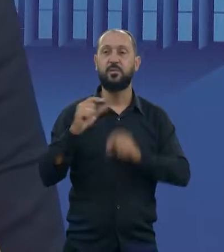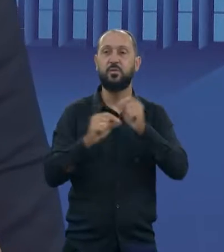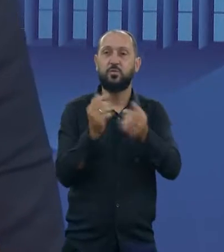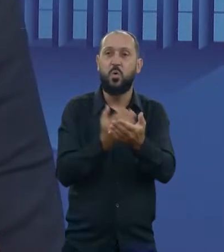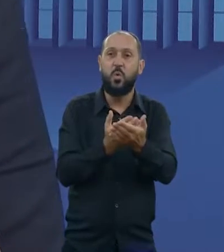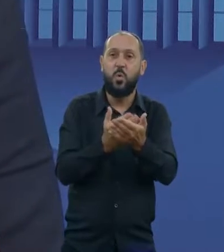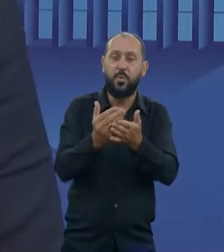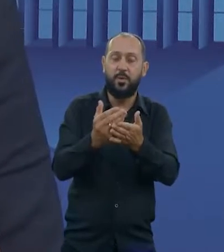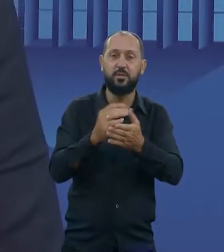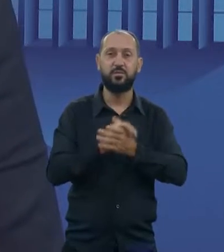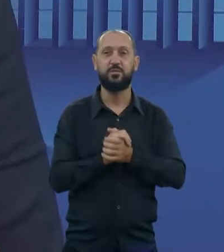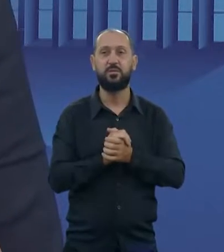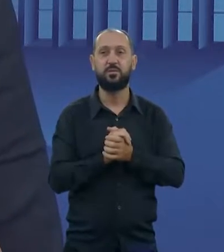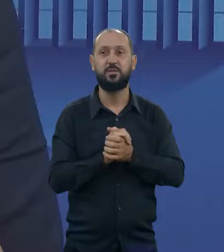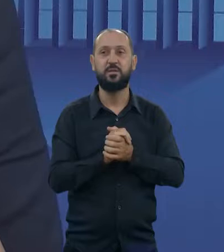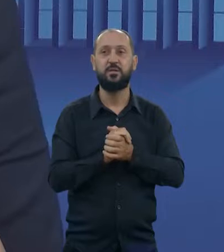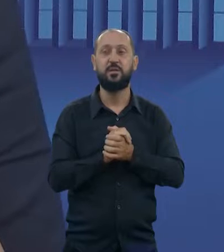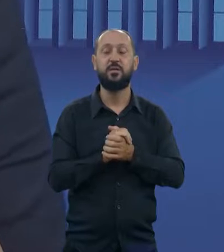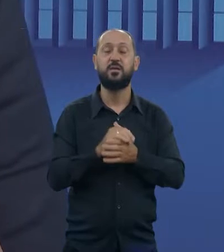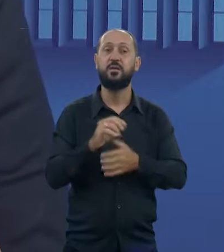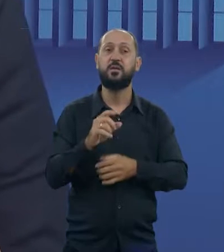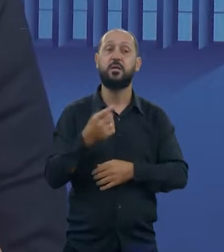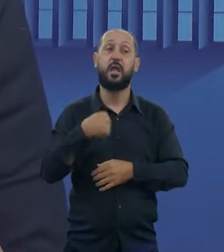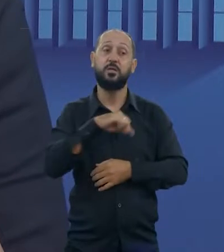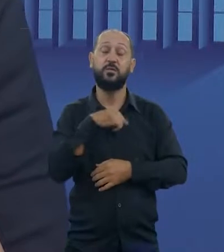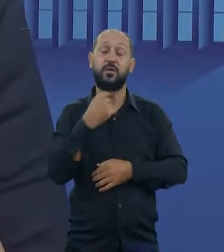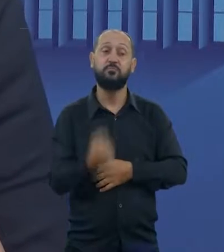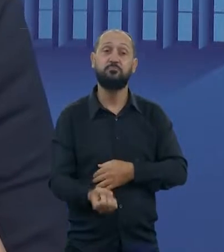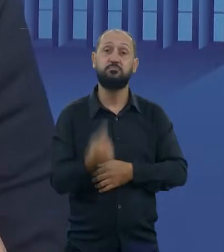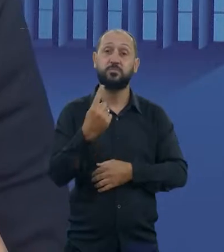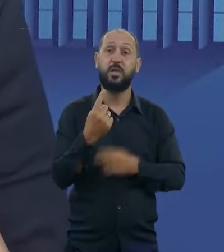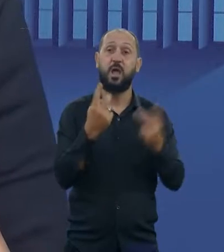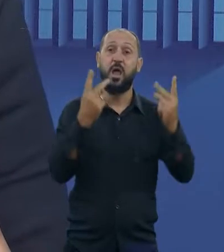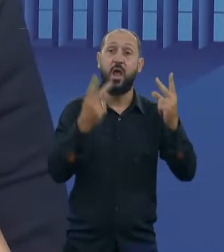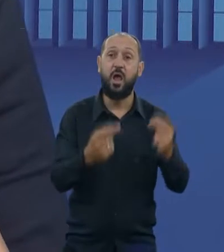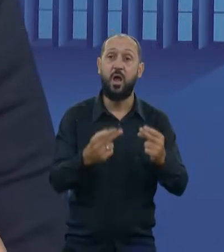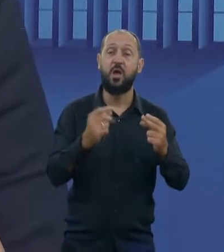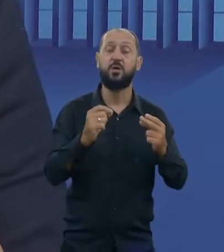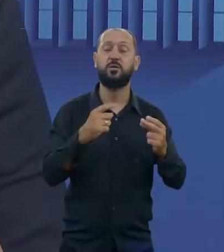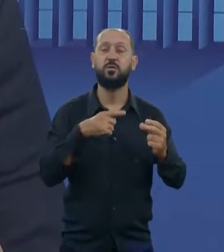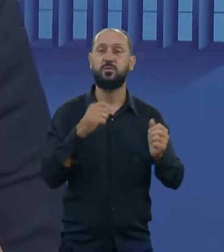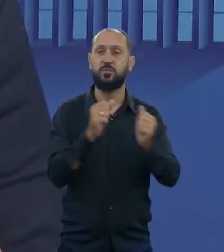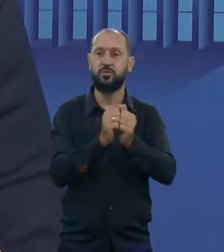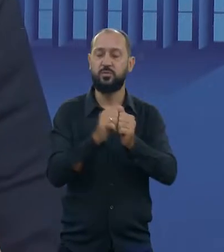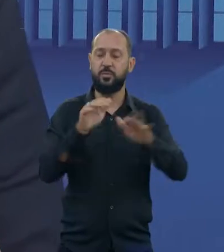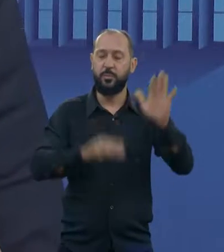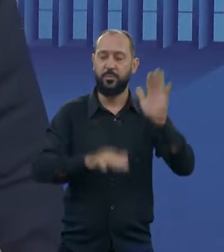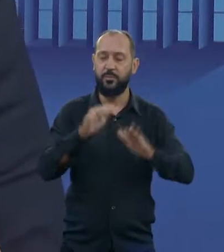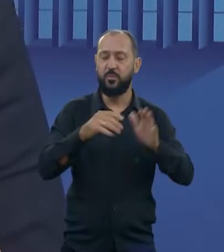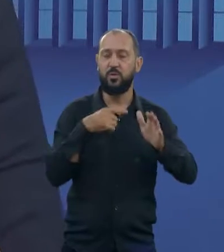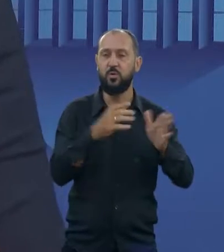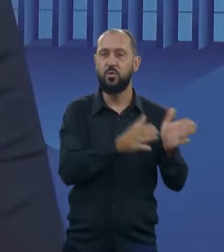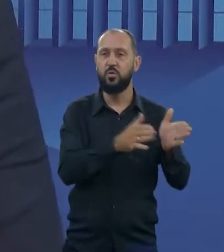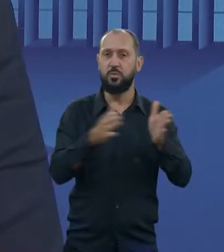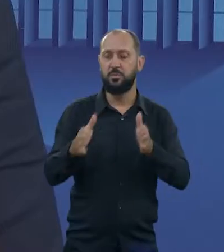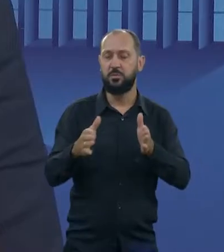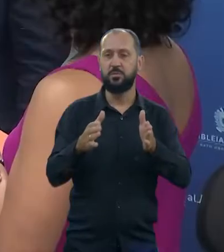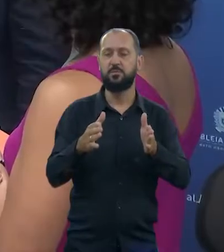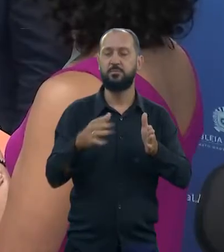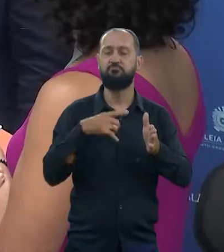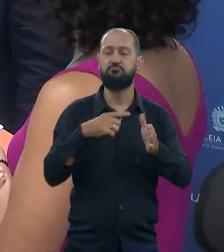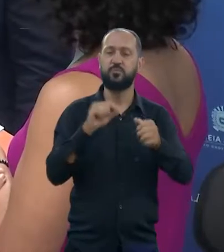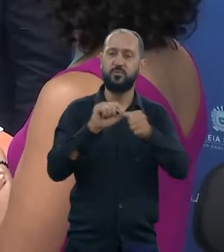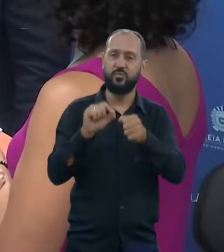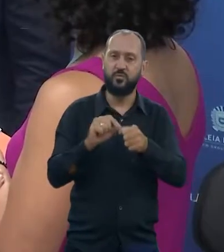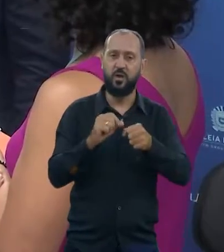época do seu início. E isso vai surpreendendo e, ao mesmo tempo, causando alguns transtornos no calendário